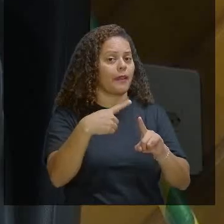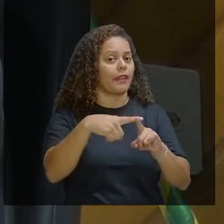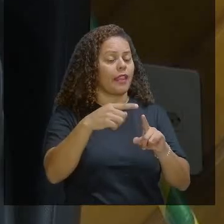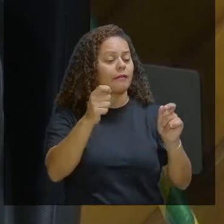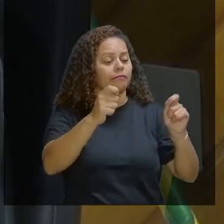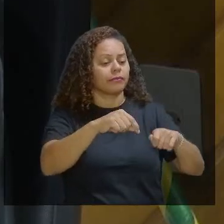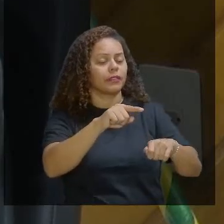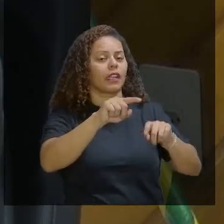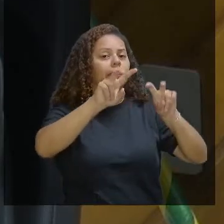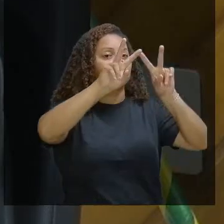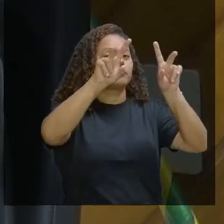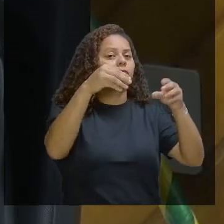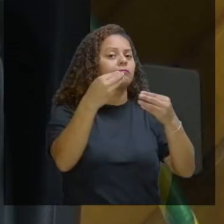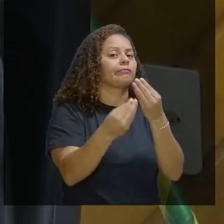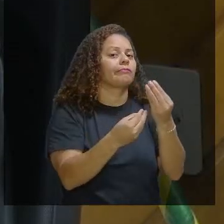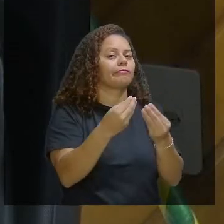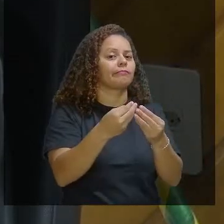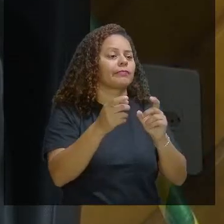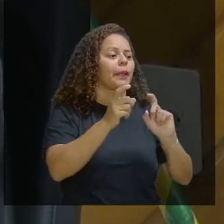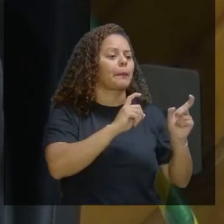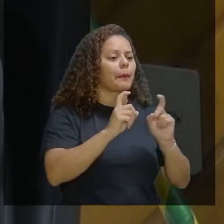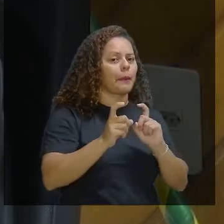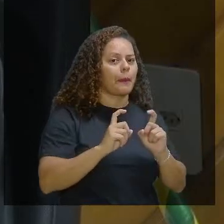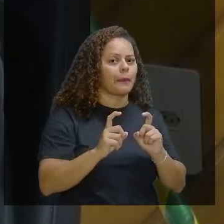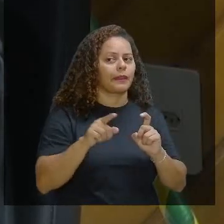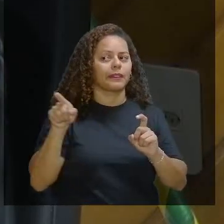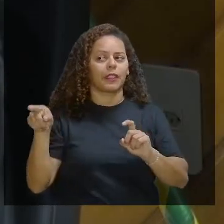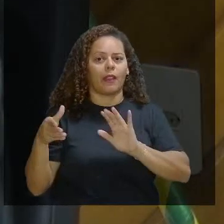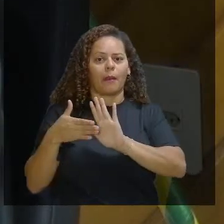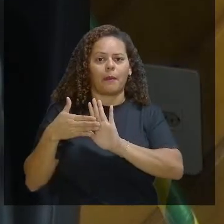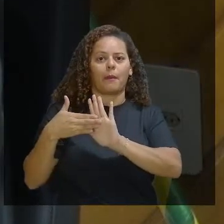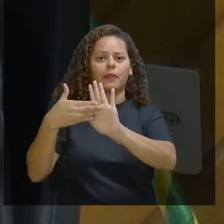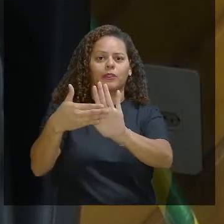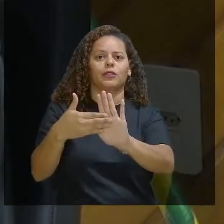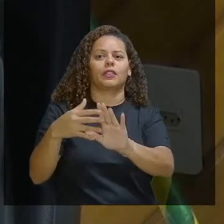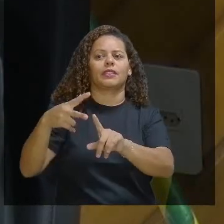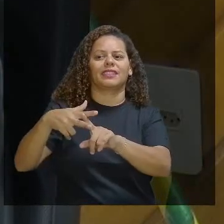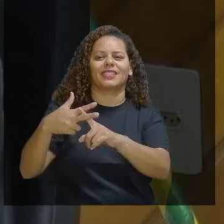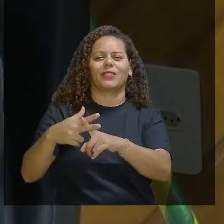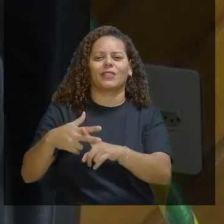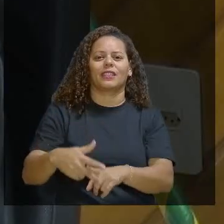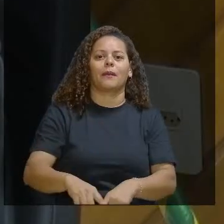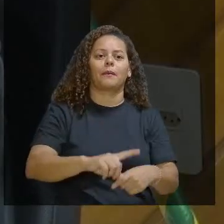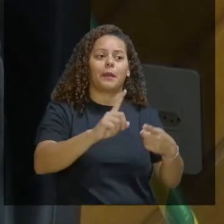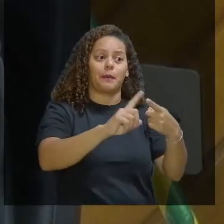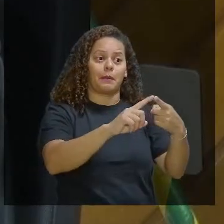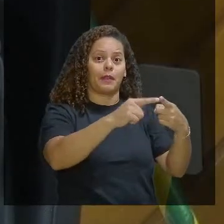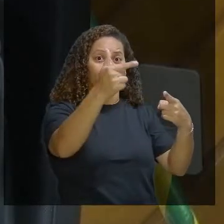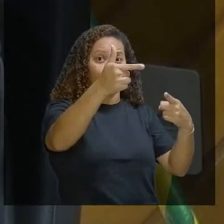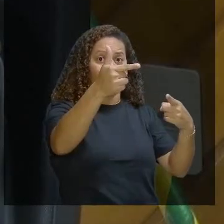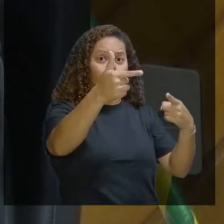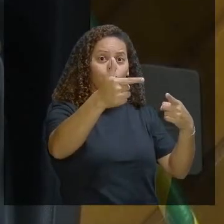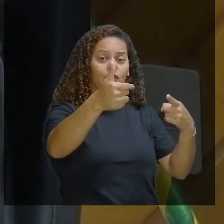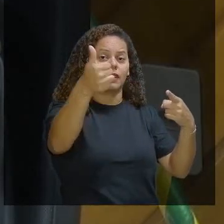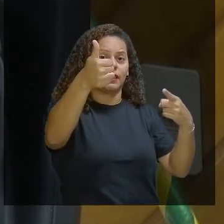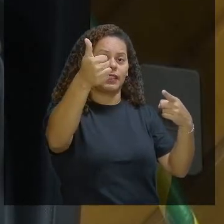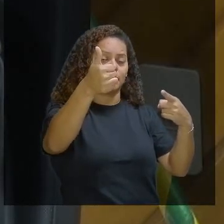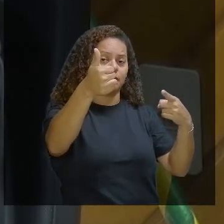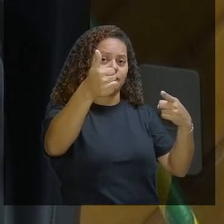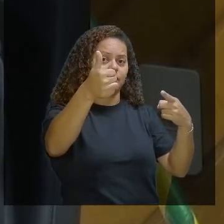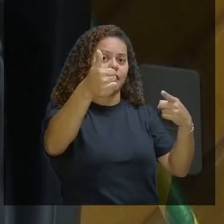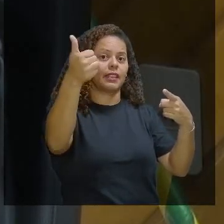razão da matéria. E qual foi a proposta da Corregedoria? Primeiro núcleo, 2ª zona eleitoral, que inclui a 11ª e